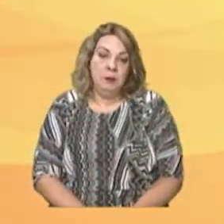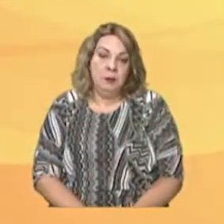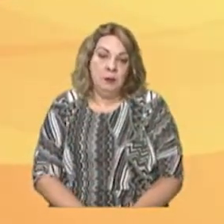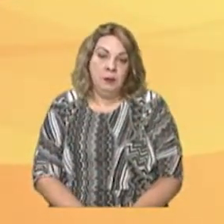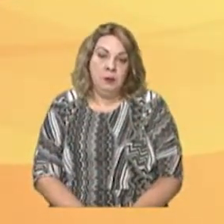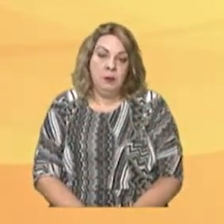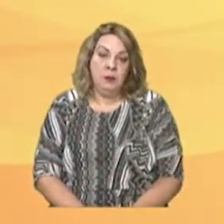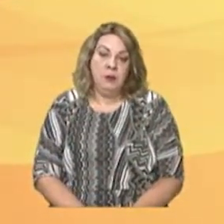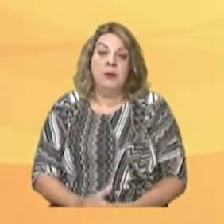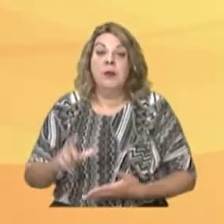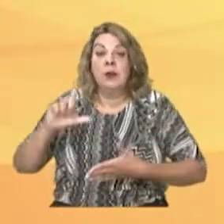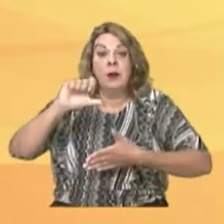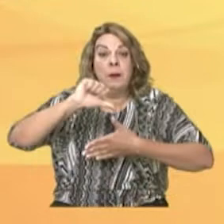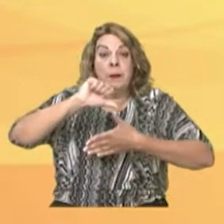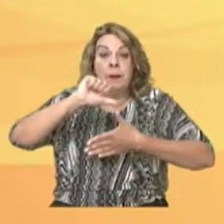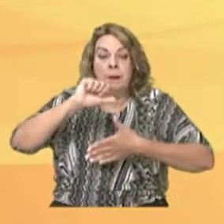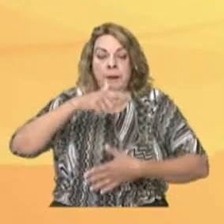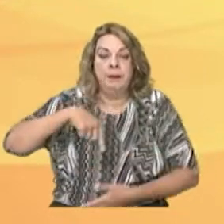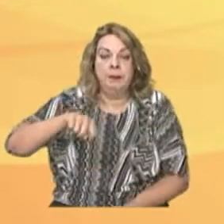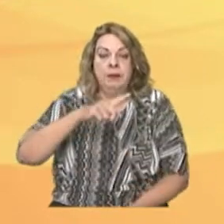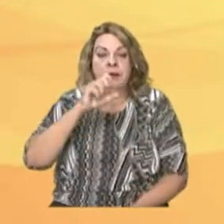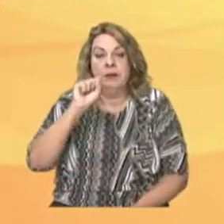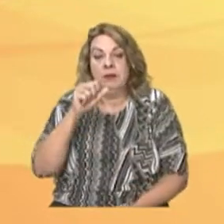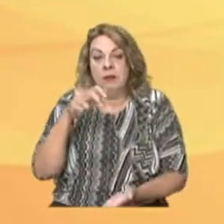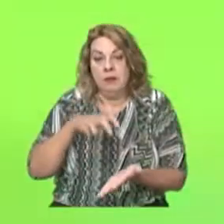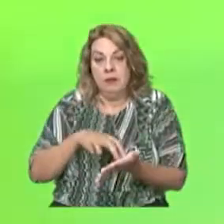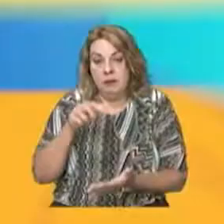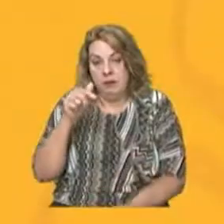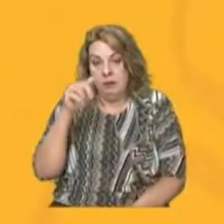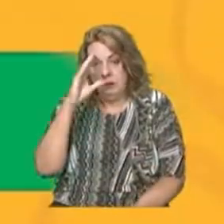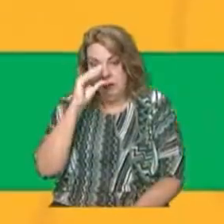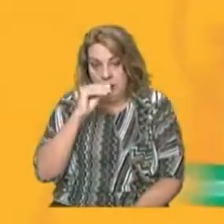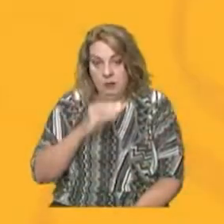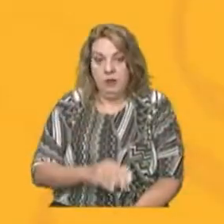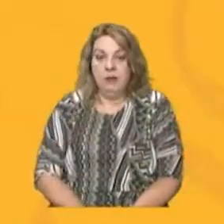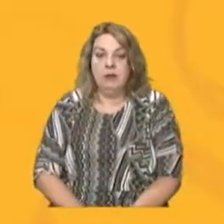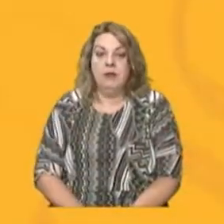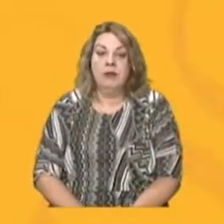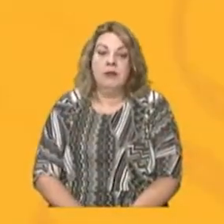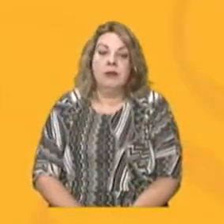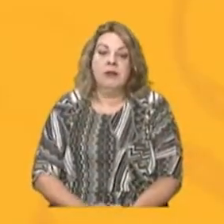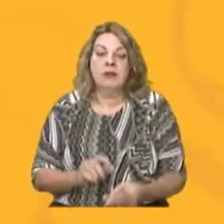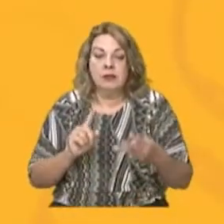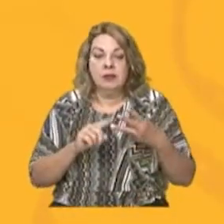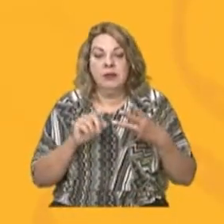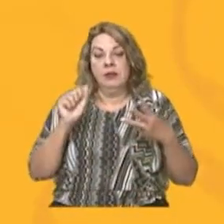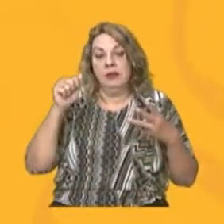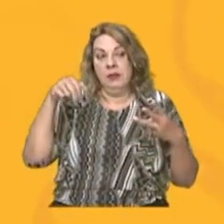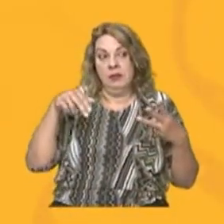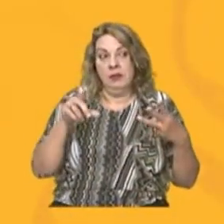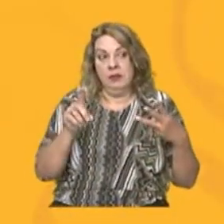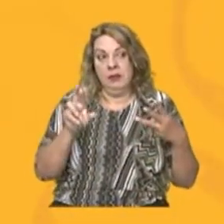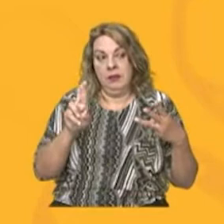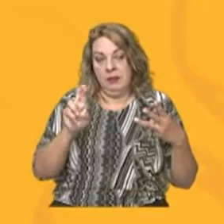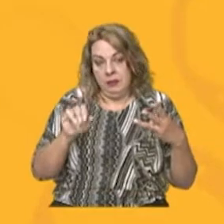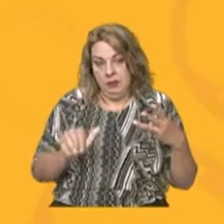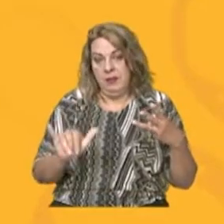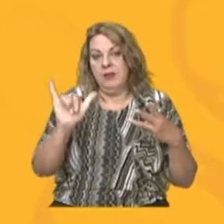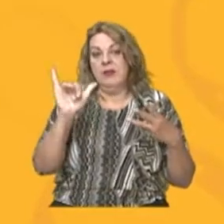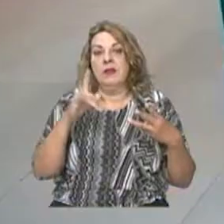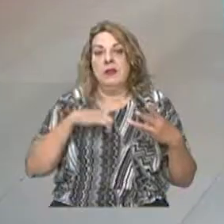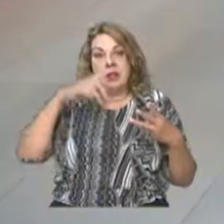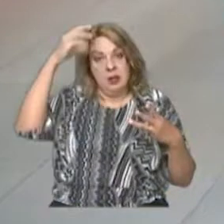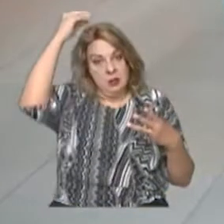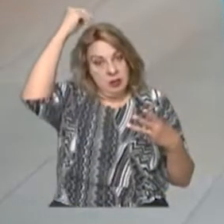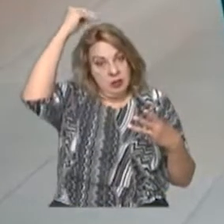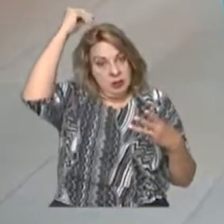no Barra América, no Açaí da Silva. Das 8 às 7 da noite. O Andrei, da cidade histórica de São Cristóvão, também